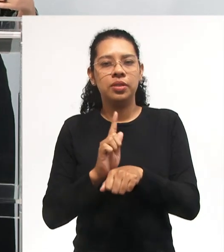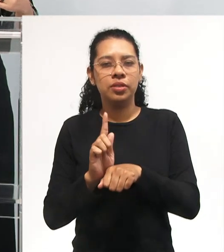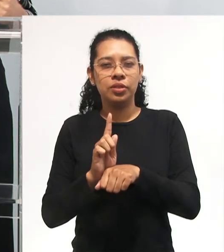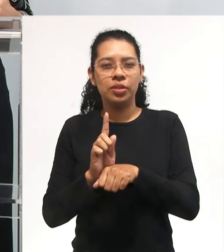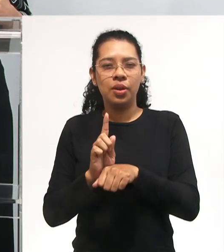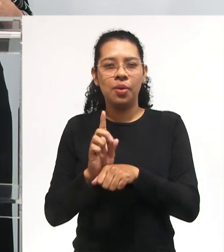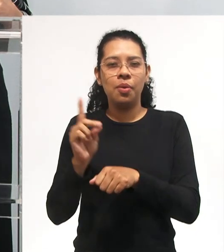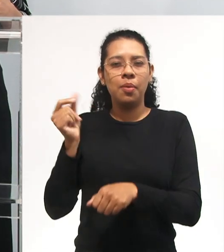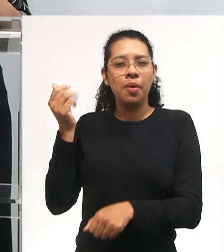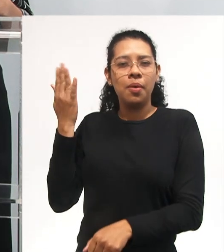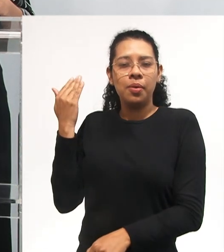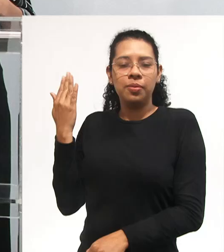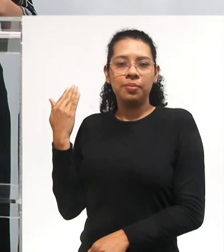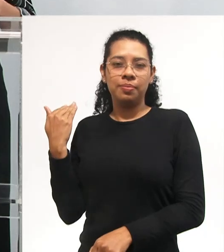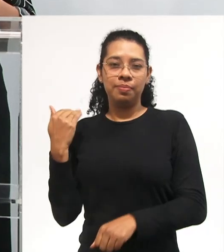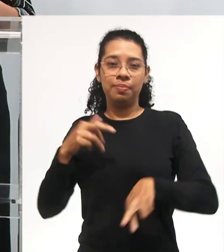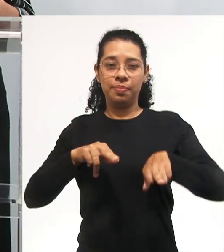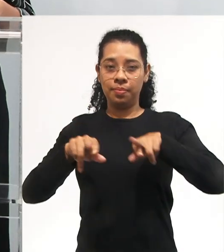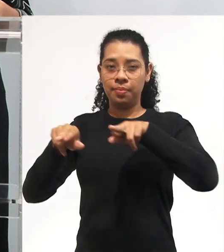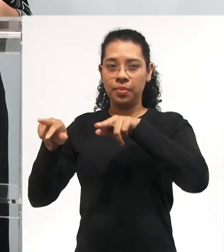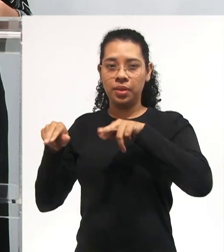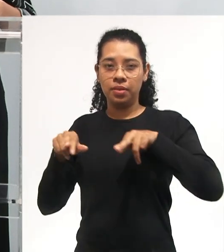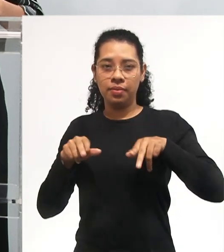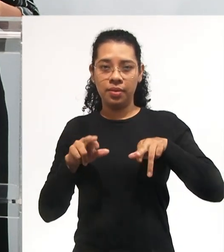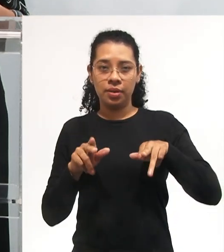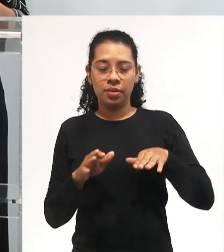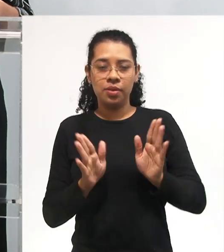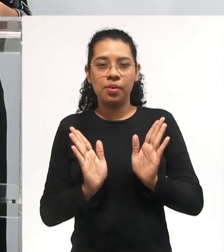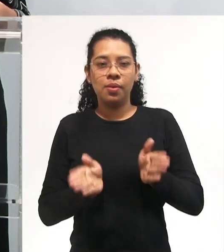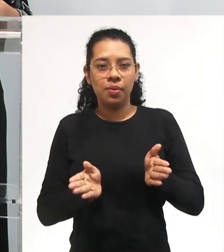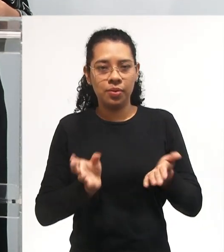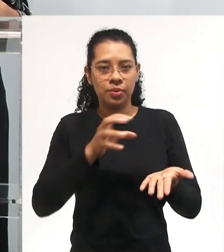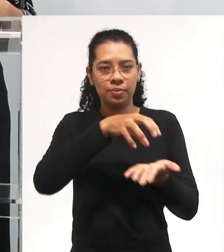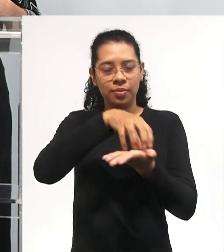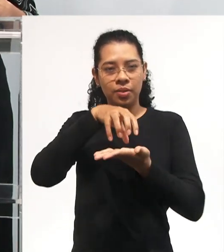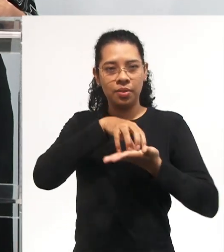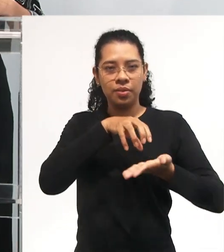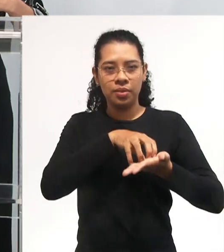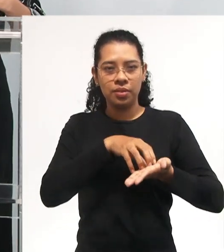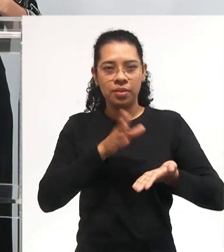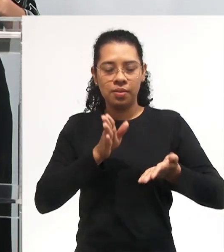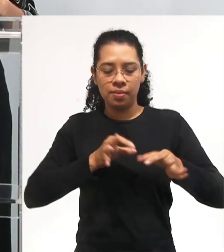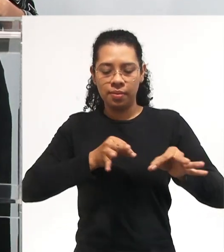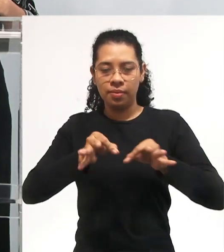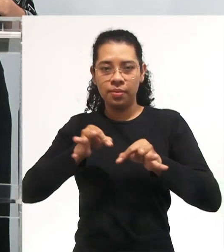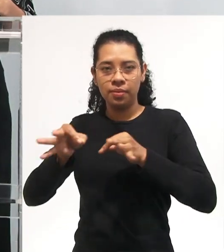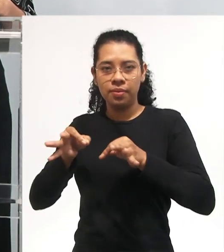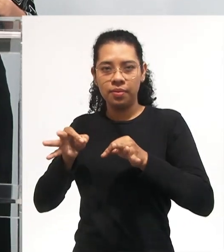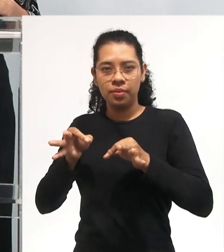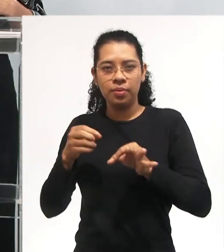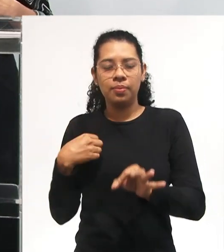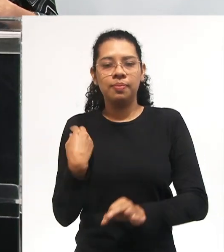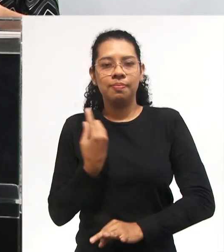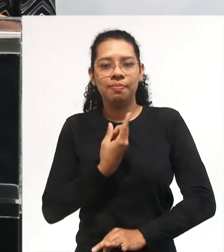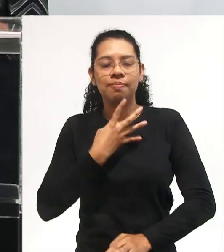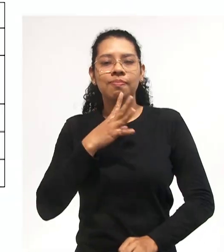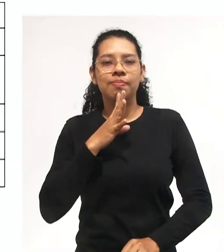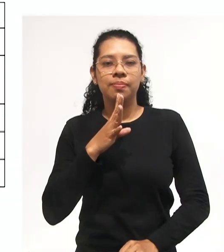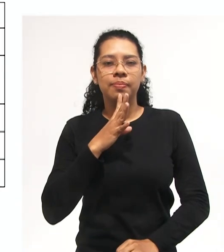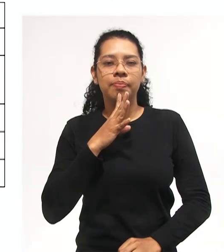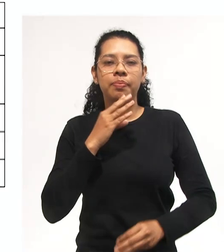nas organizações. Então, nós vamos conhecer como foi a transformação da gestão de pessoas com o